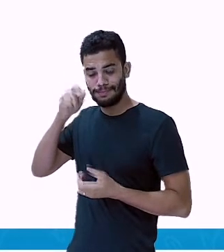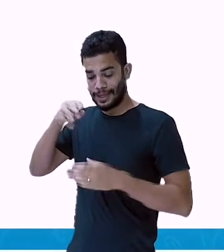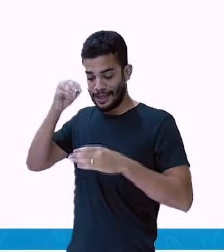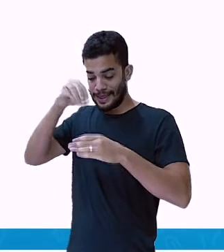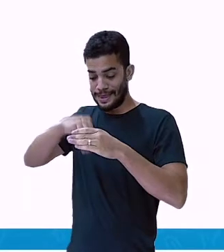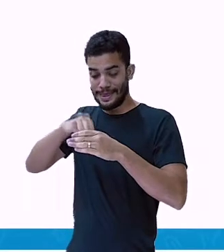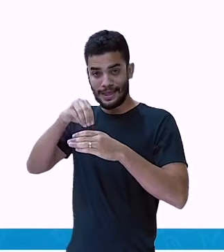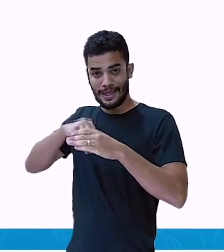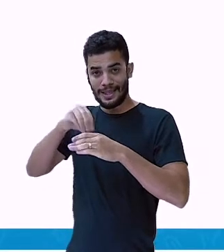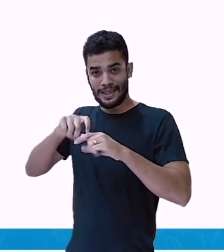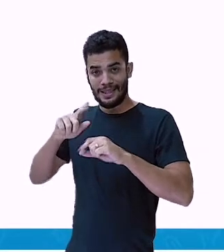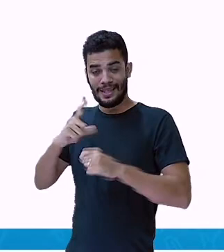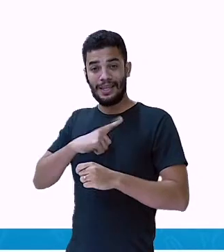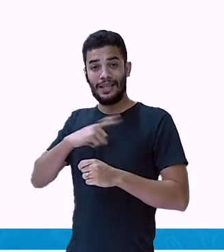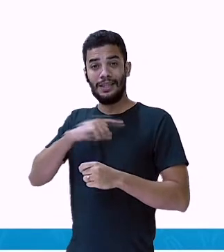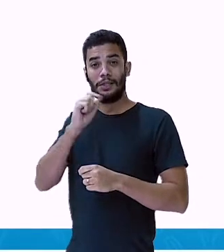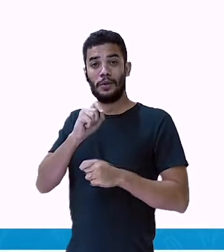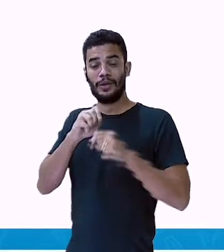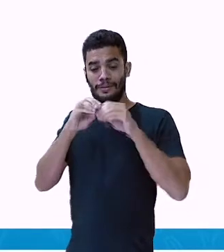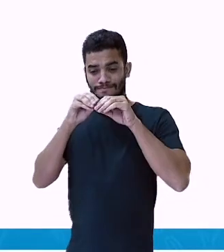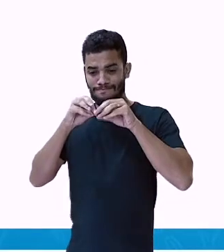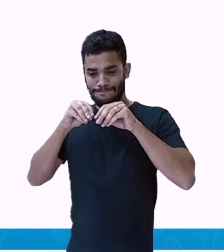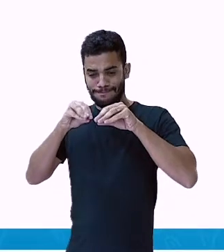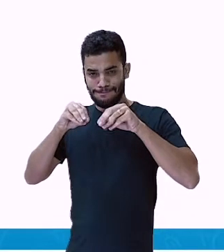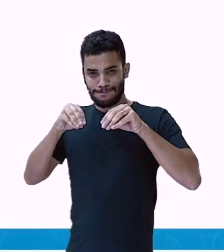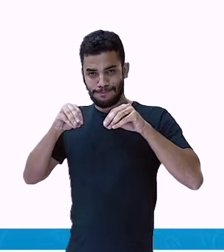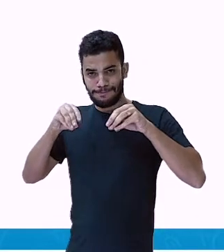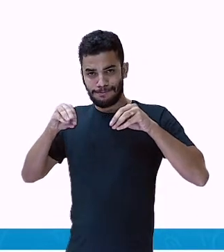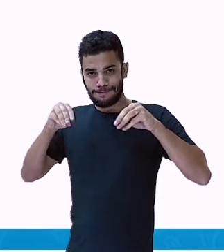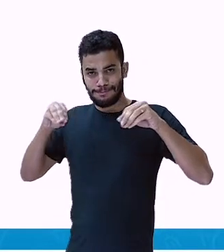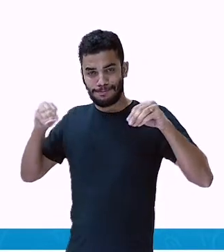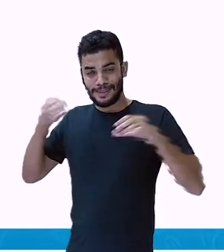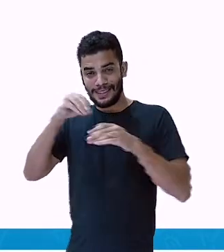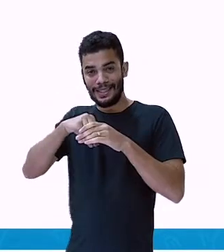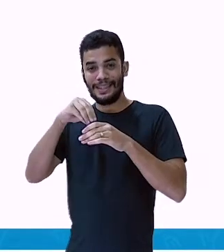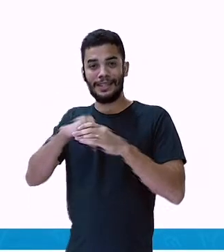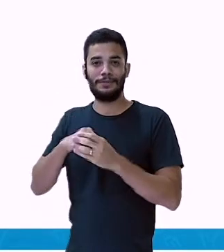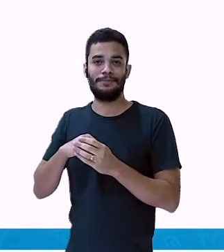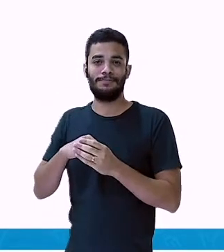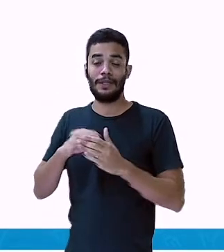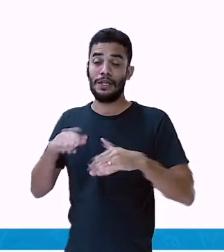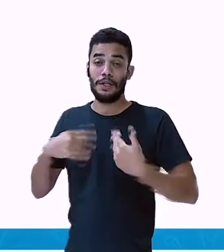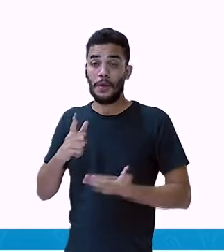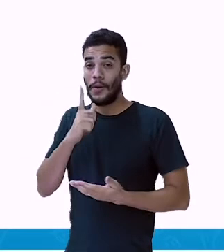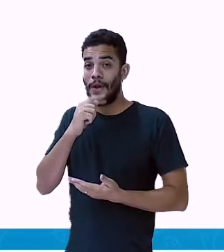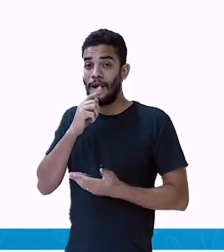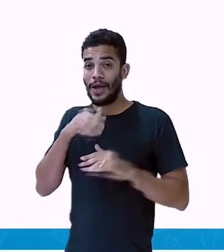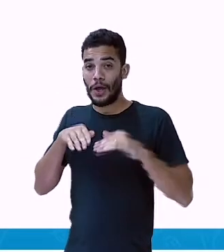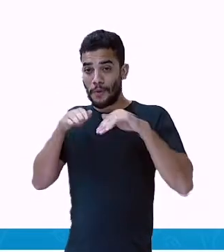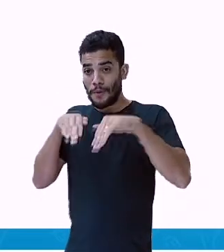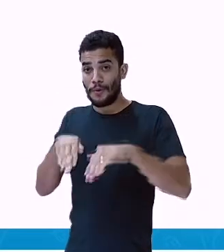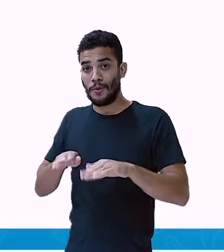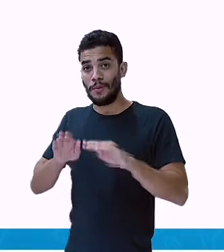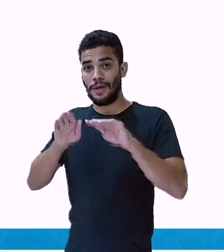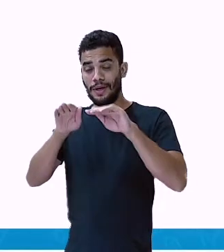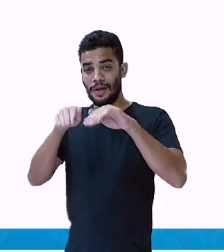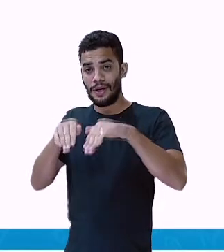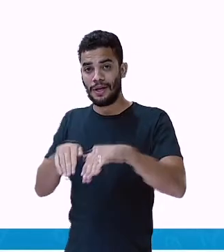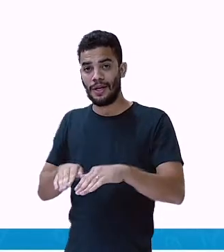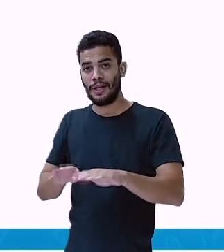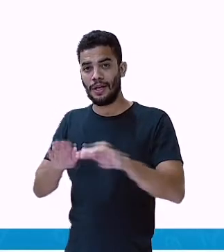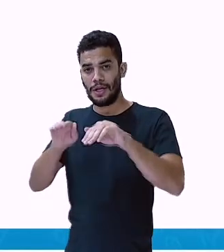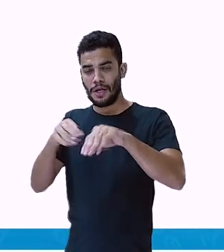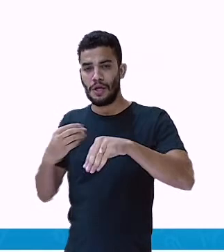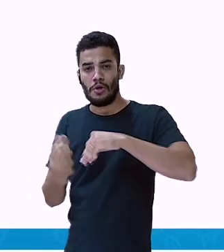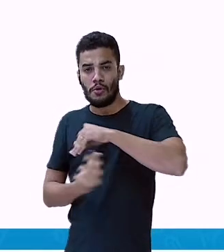uma mistura. Então, a água do mar é também uma mistura homogênea, tá?